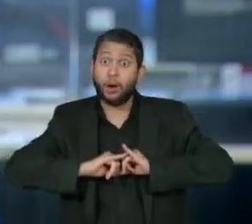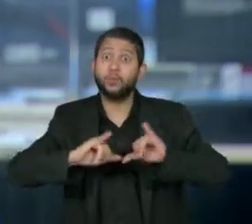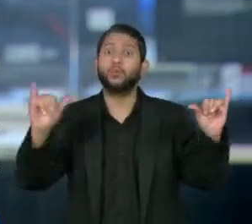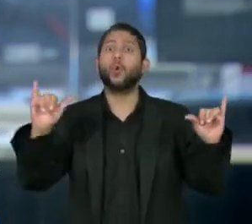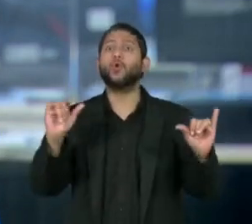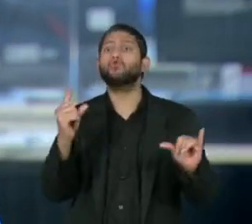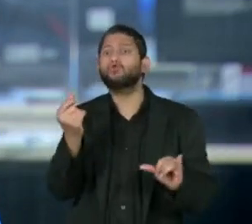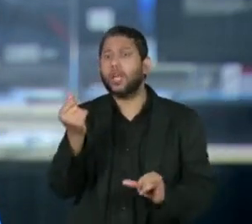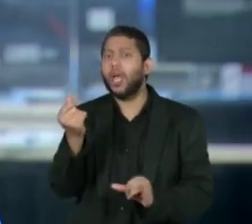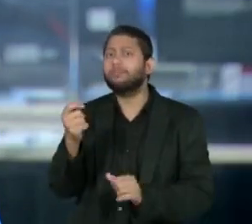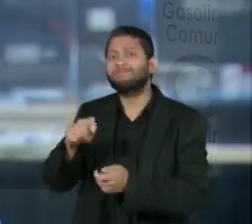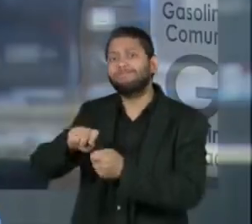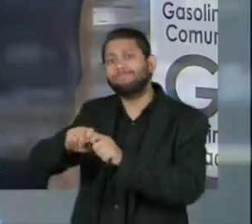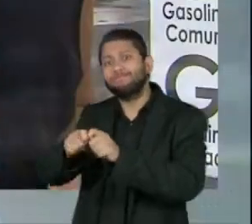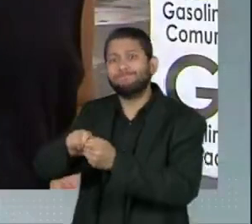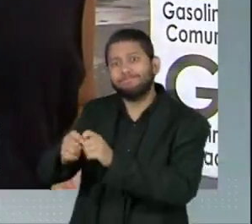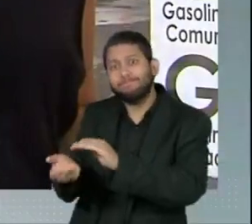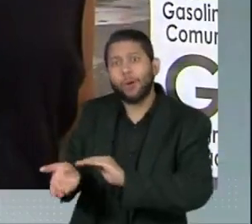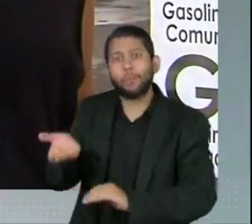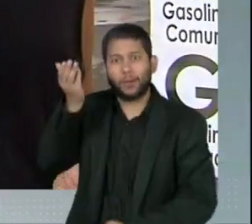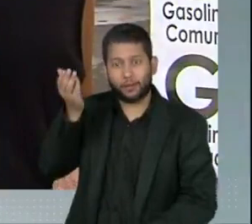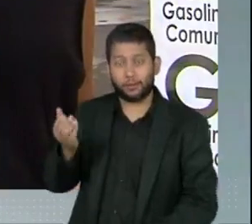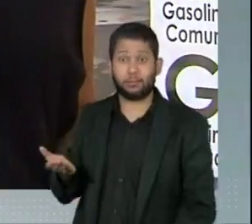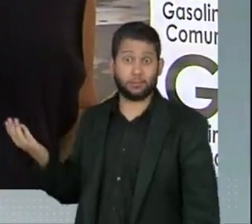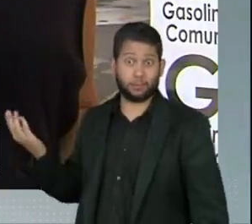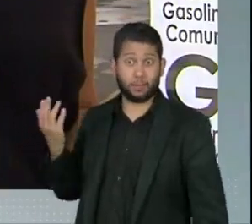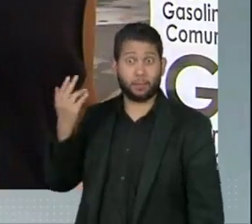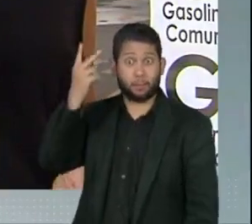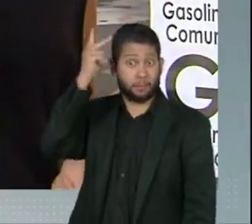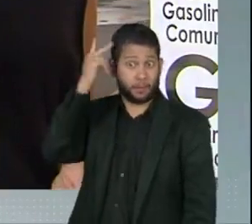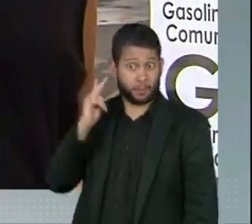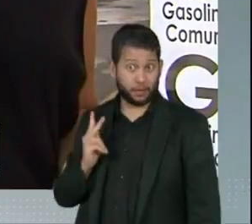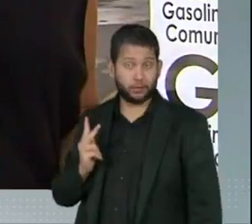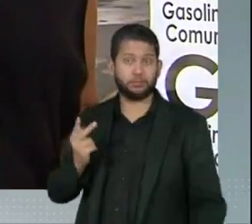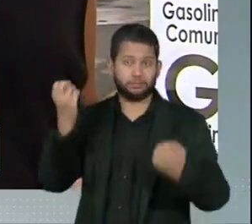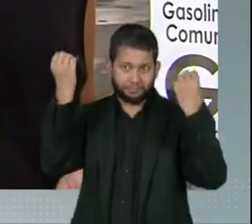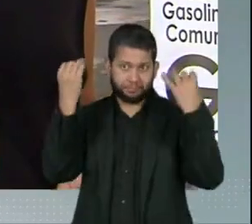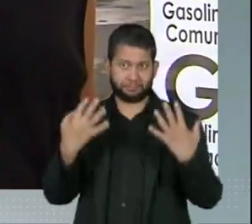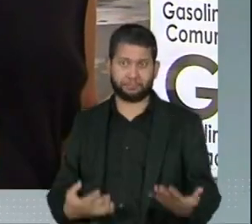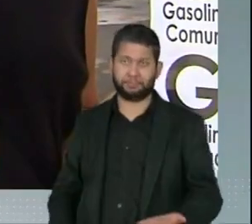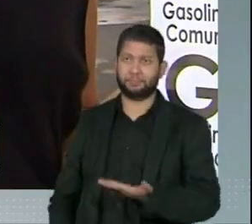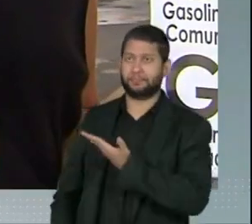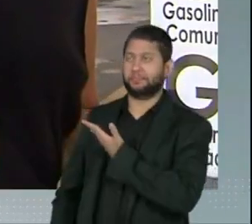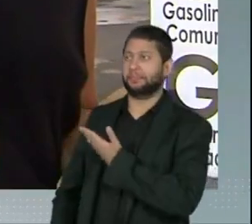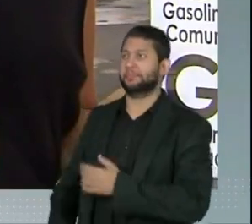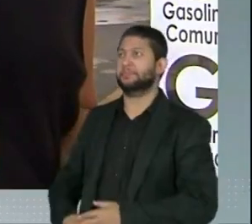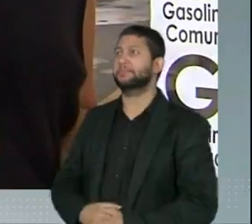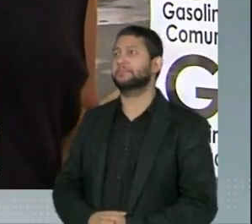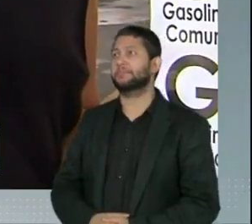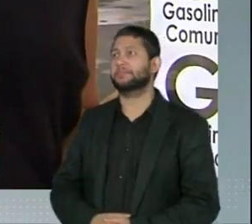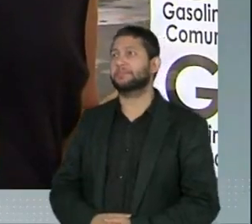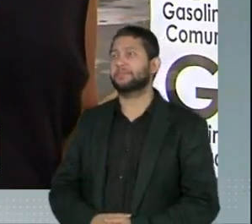manhã. A repórter Maria Manso nos traz mais informações. Boa tarde, Maria.